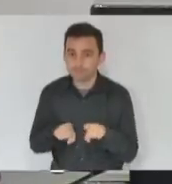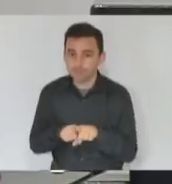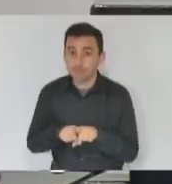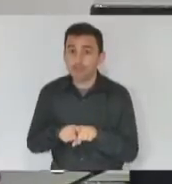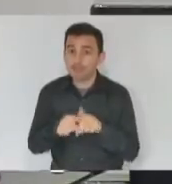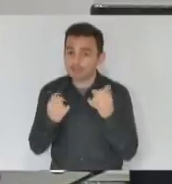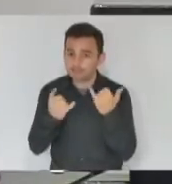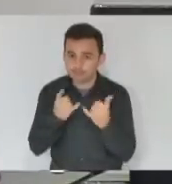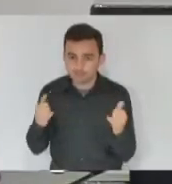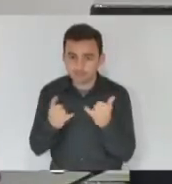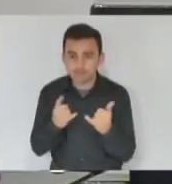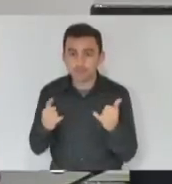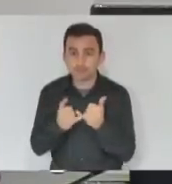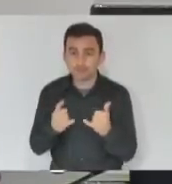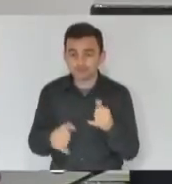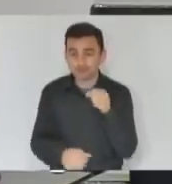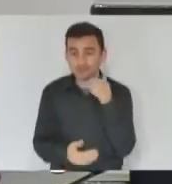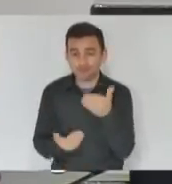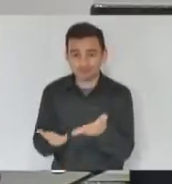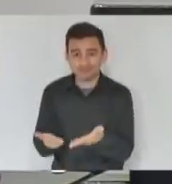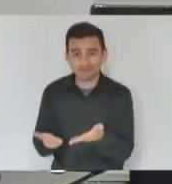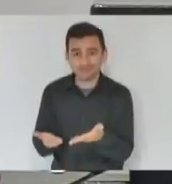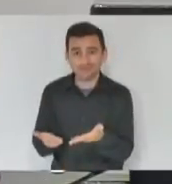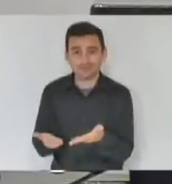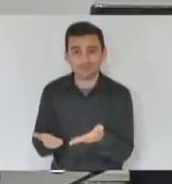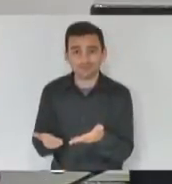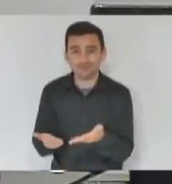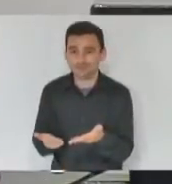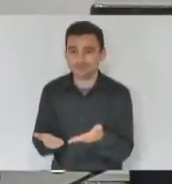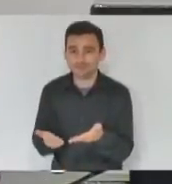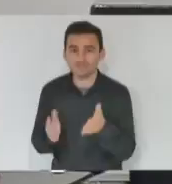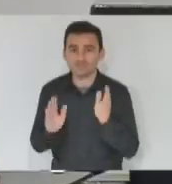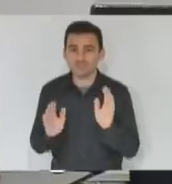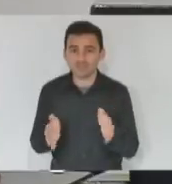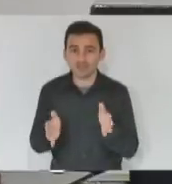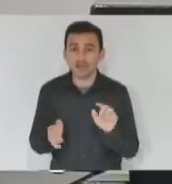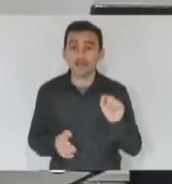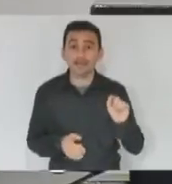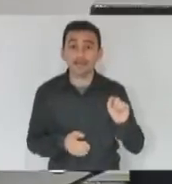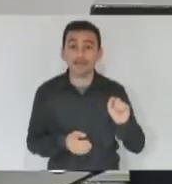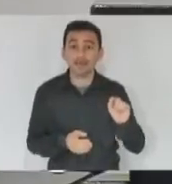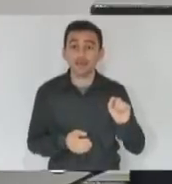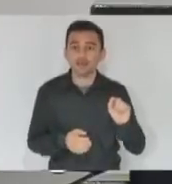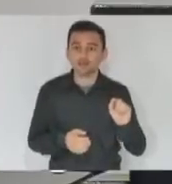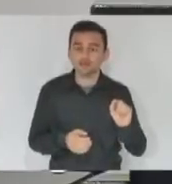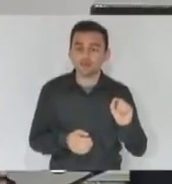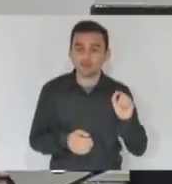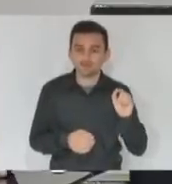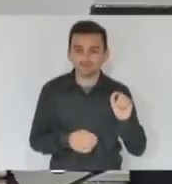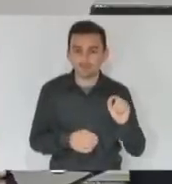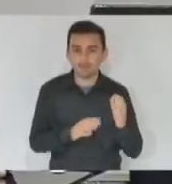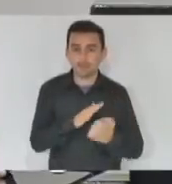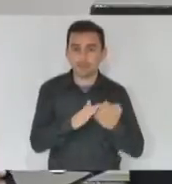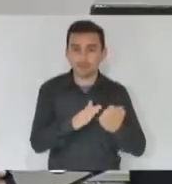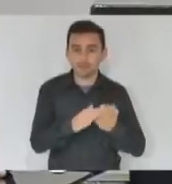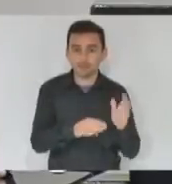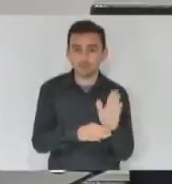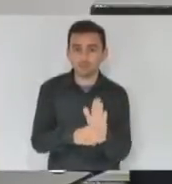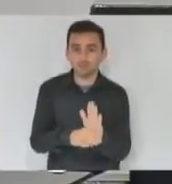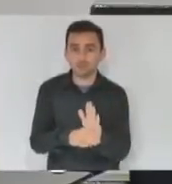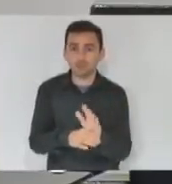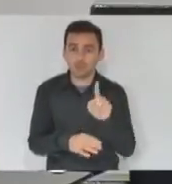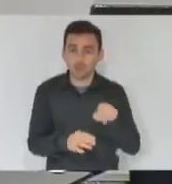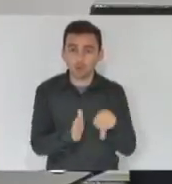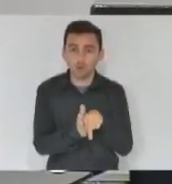energia em Porto União muito ainda é fornecida pela Copel, a Companhia Energética do Paraná.